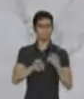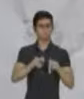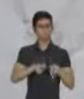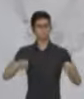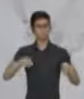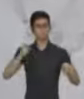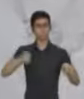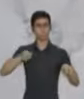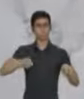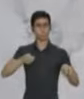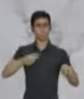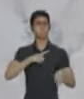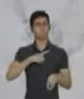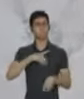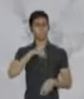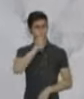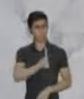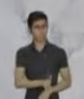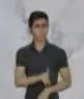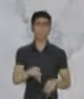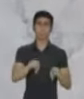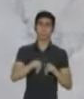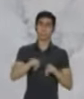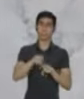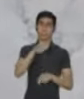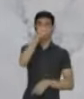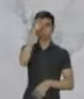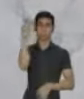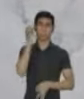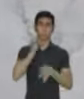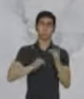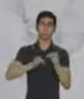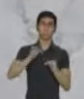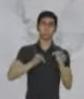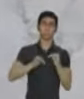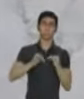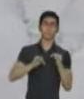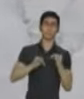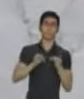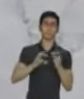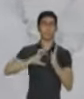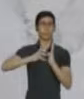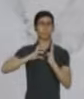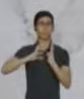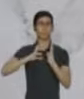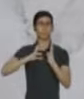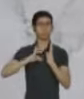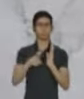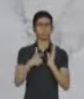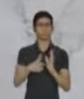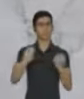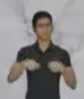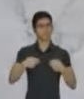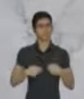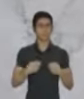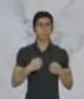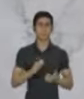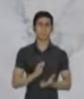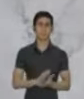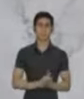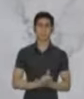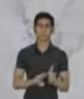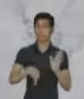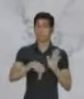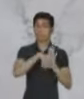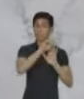um juiz imparcial o direito é isso os direitos humanos são isso reconhecer que todos são suscetíveis